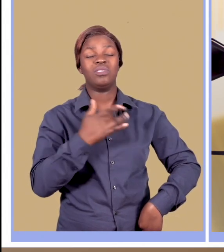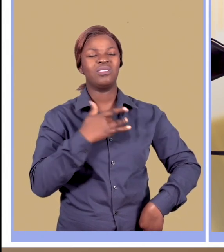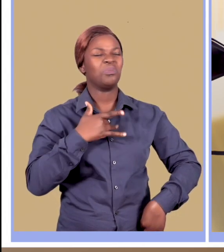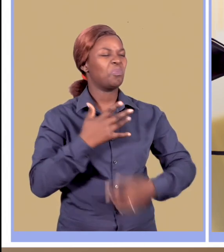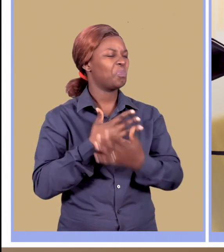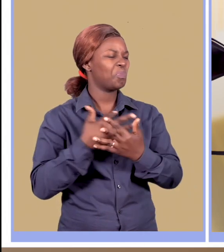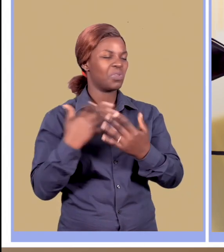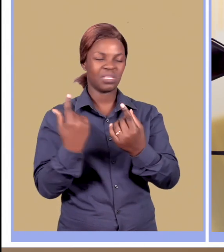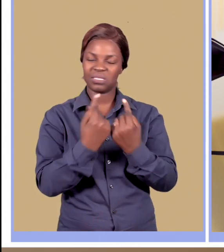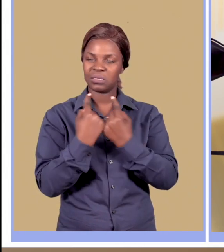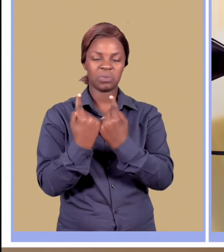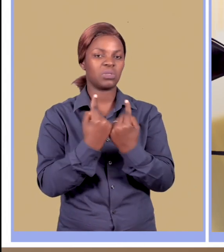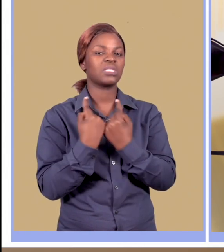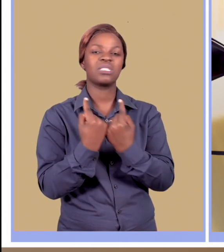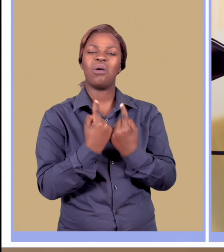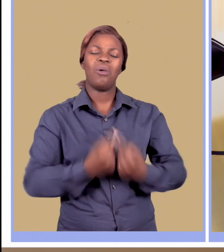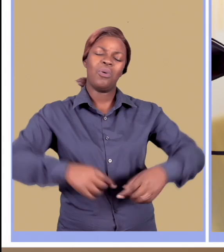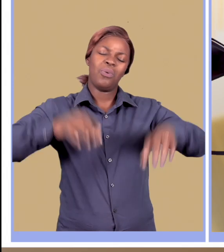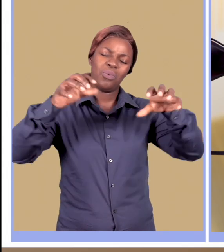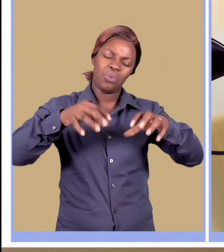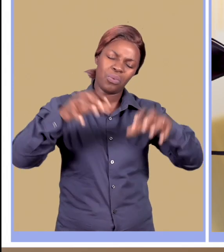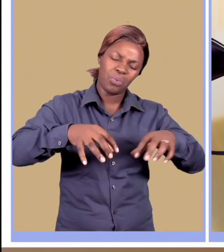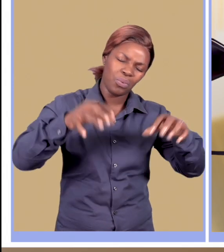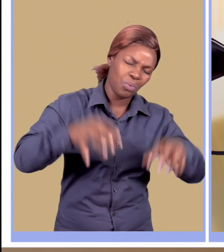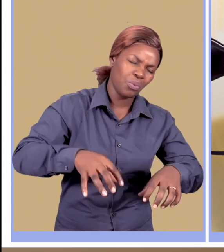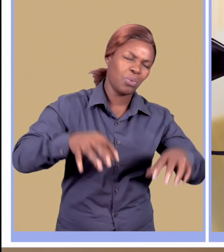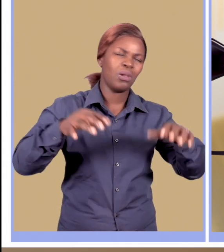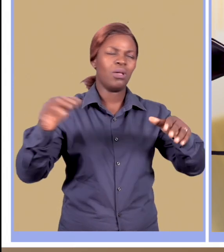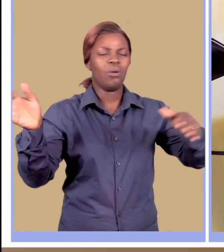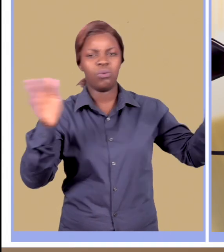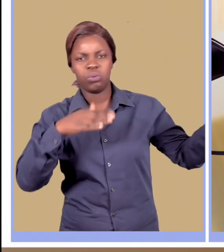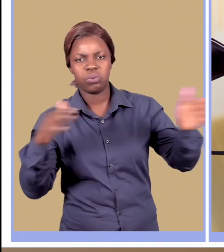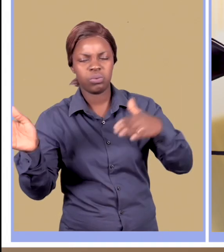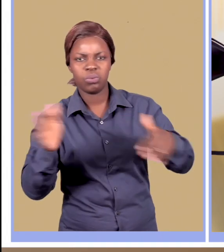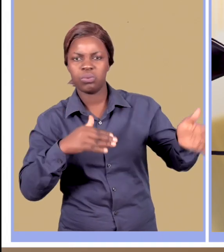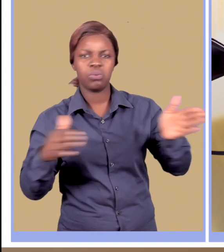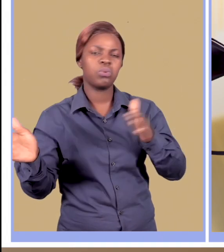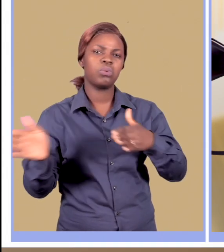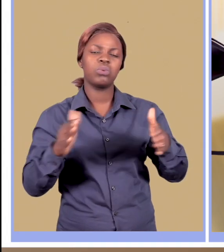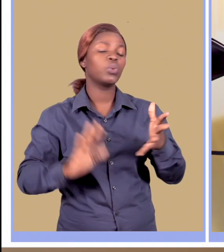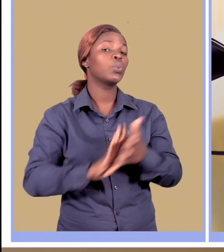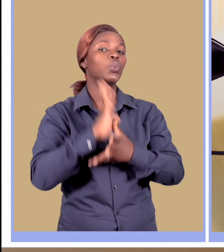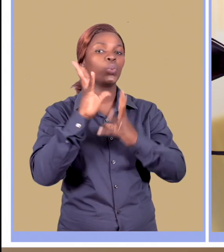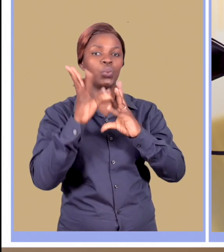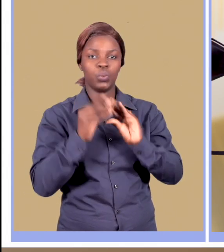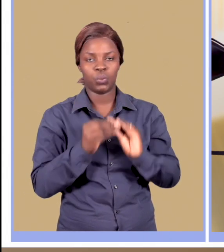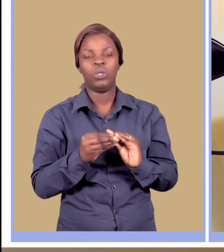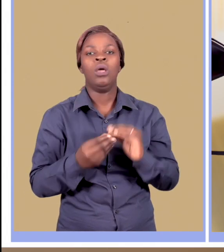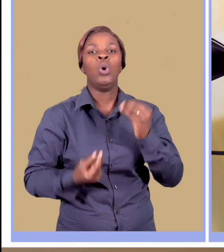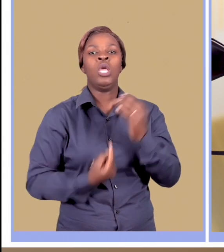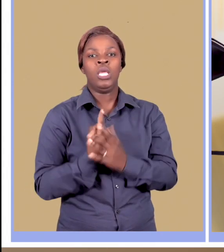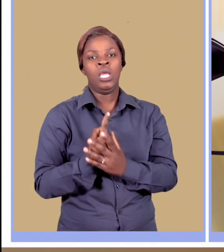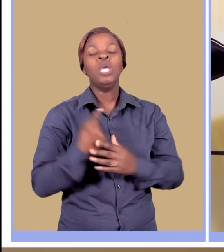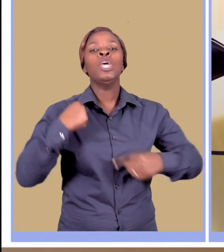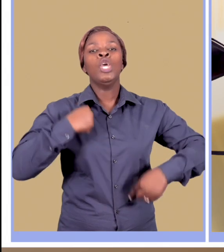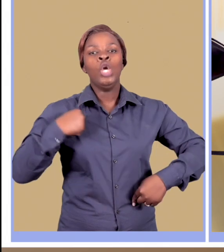as várias calamidades, tanto de chuva, ventos, ciclones, passaram por lá